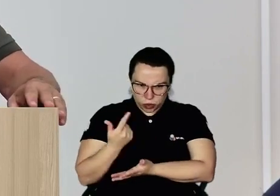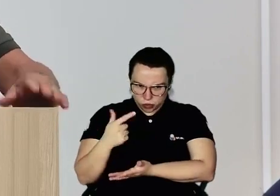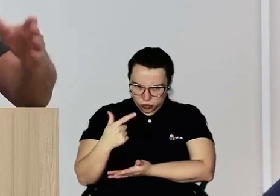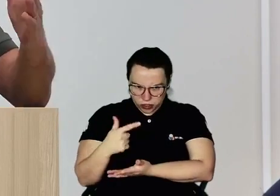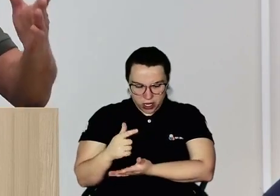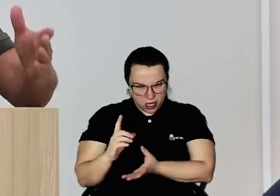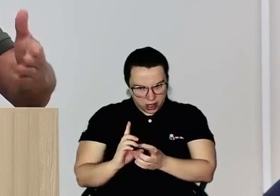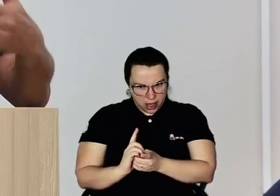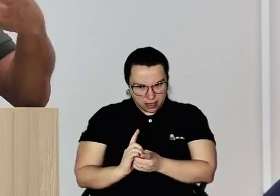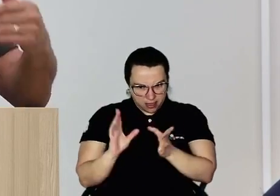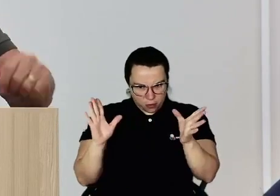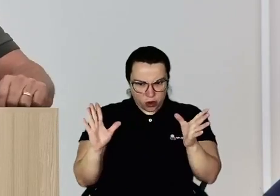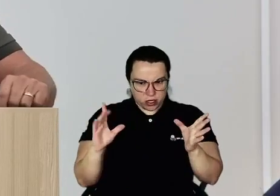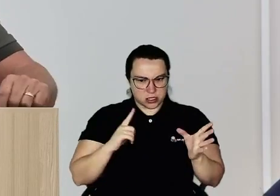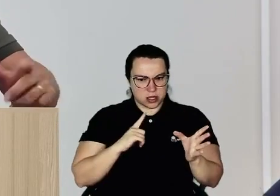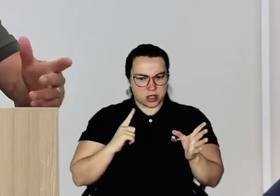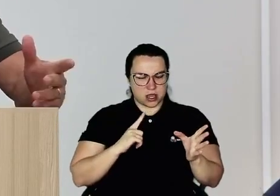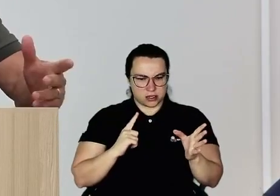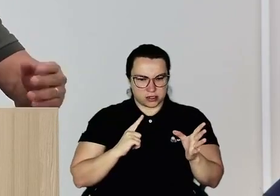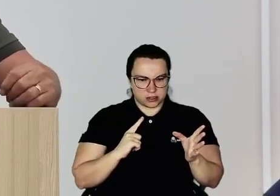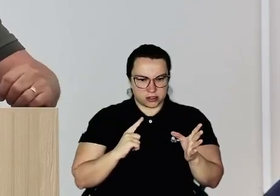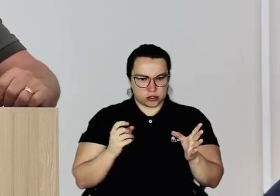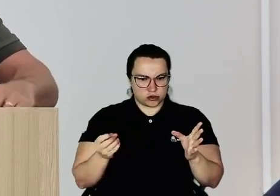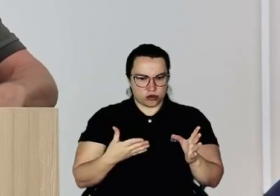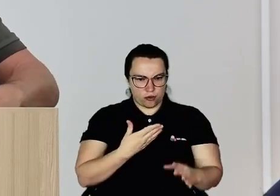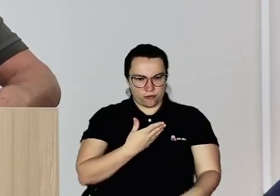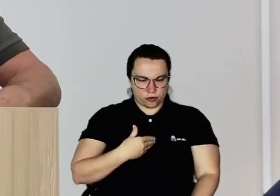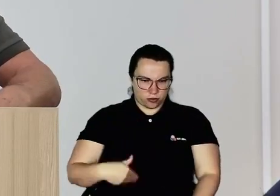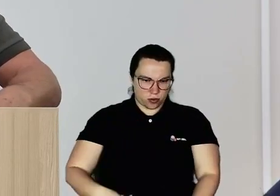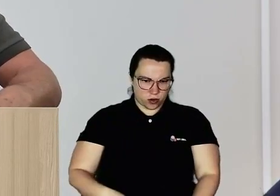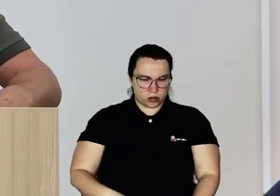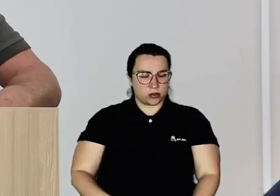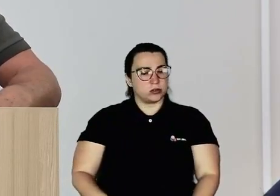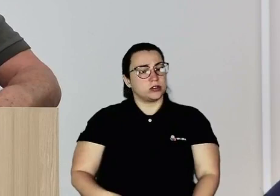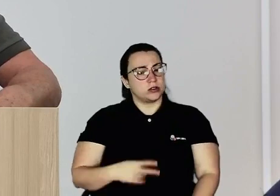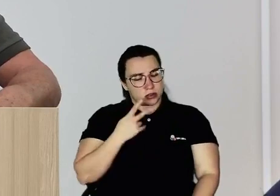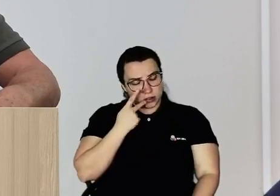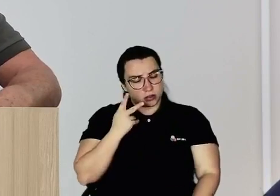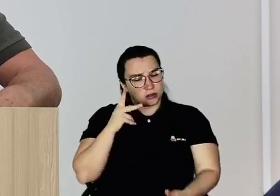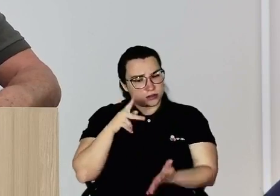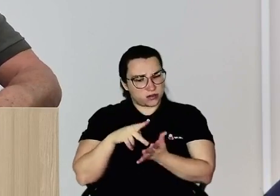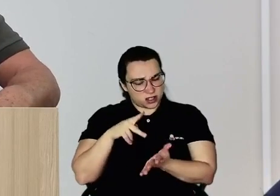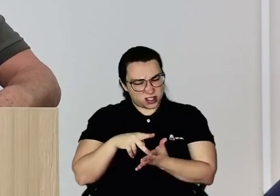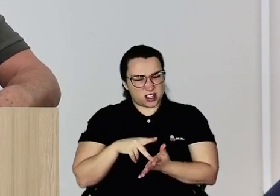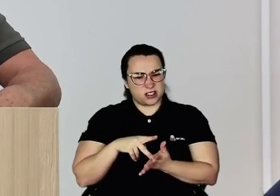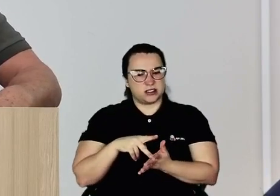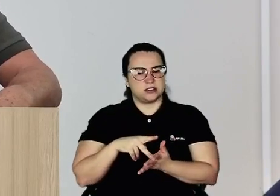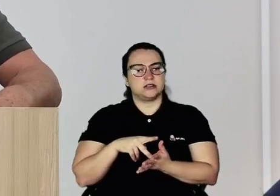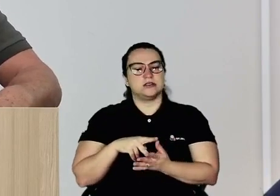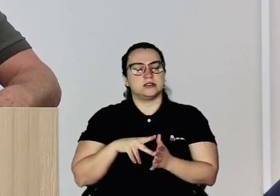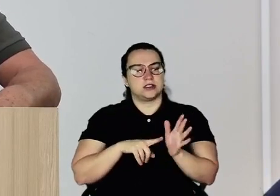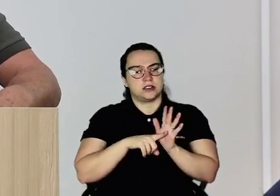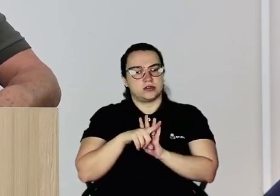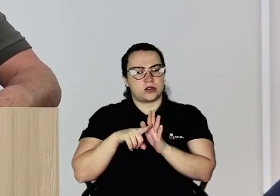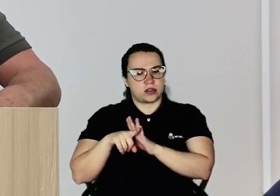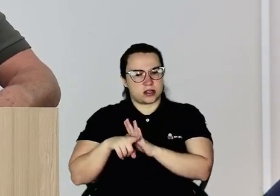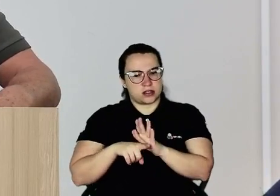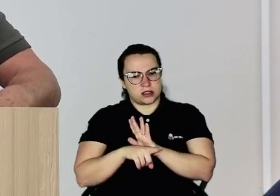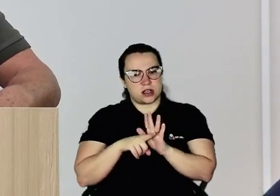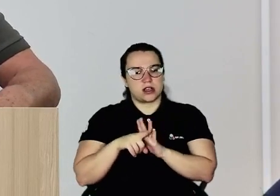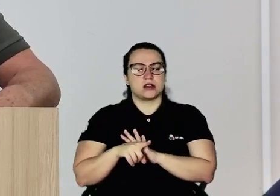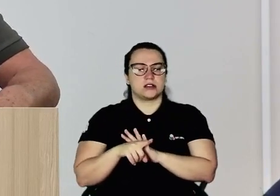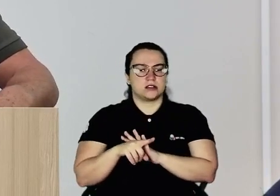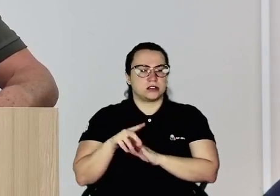democracia a partir desse novo governo, que realmente as suas palavras, eu quero avalizar elas aqui e dizer ao senhor também